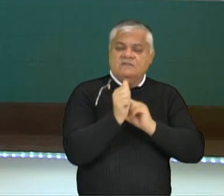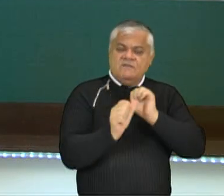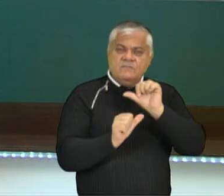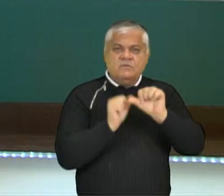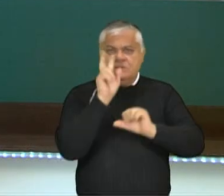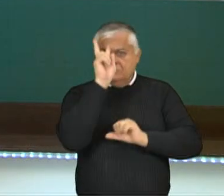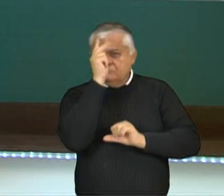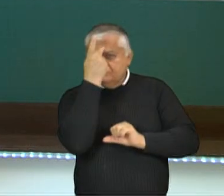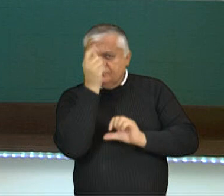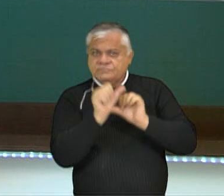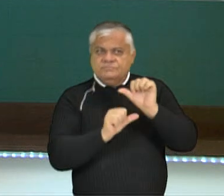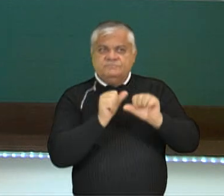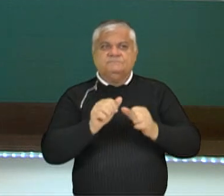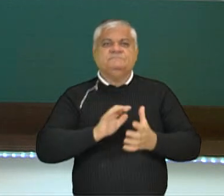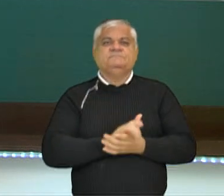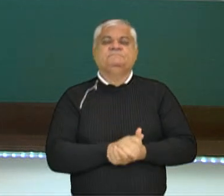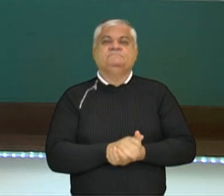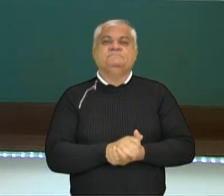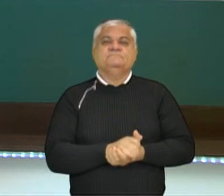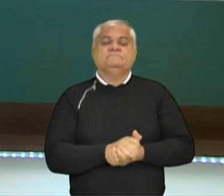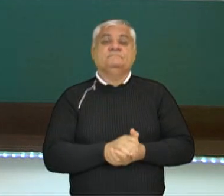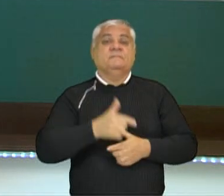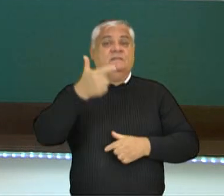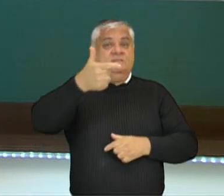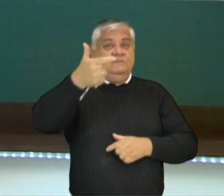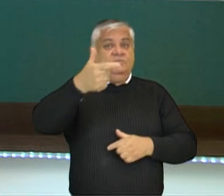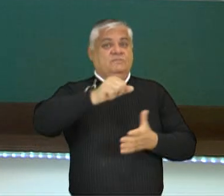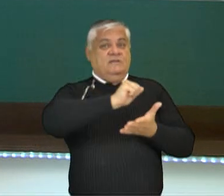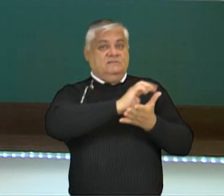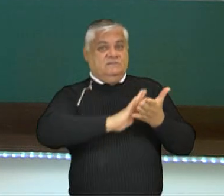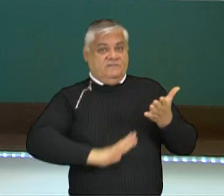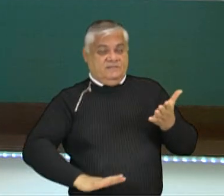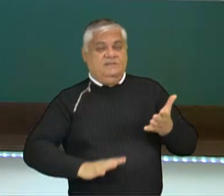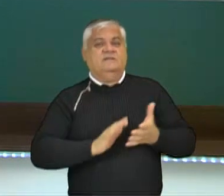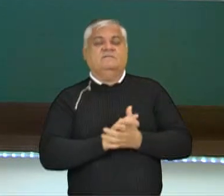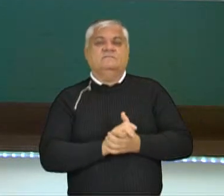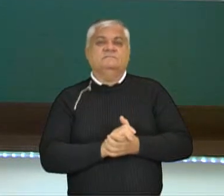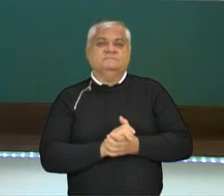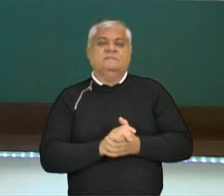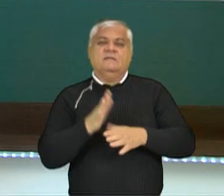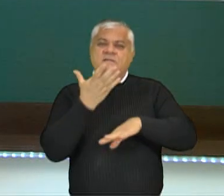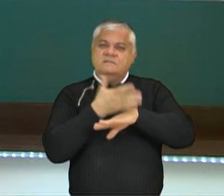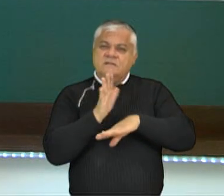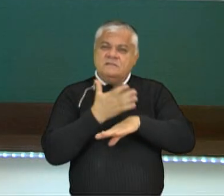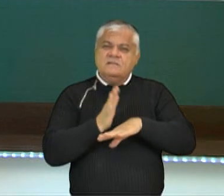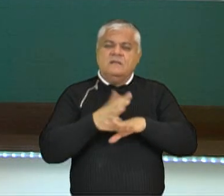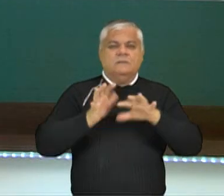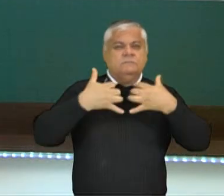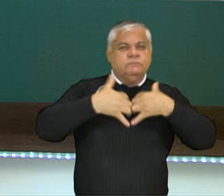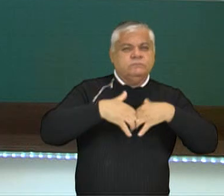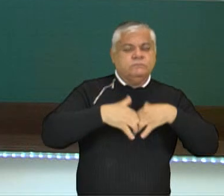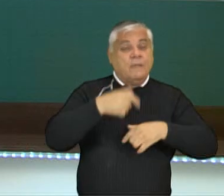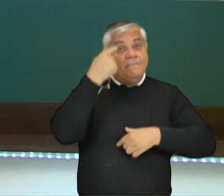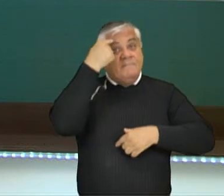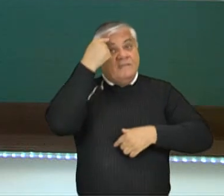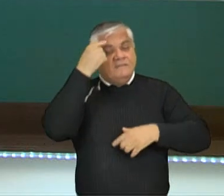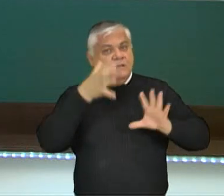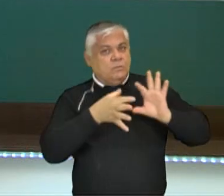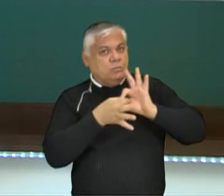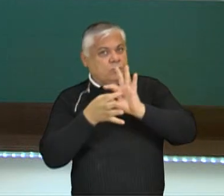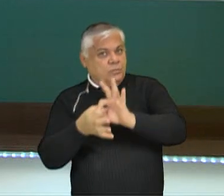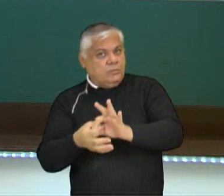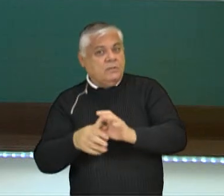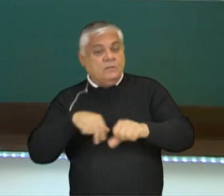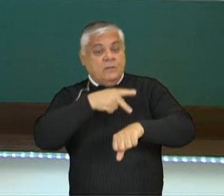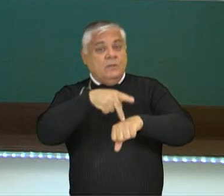não é? Muito bem. Atividade, então, para a gente também raciocinar sobre isso, mas contextualizar com o